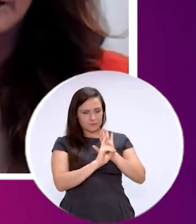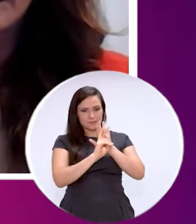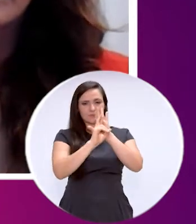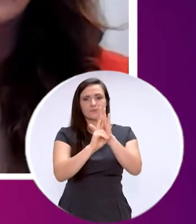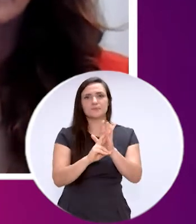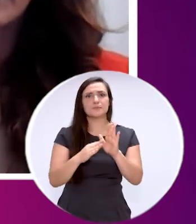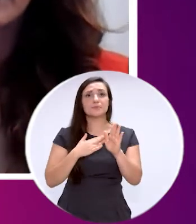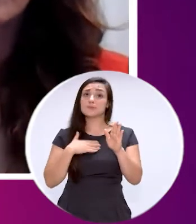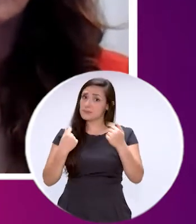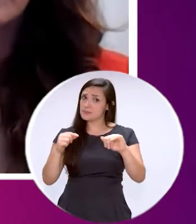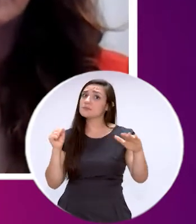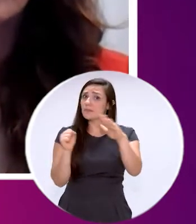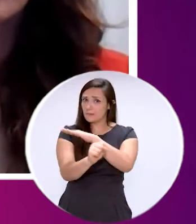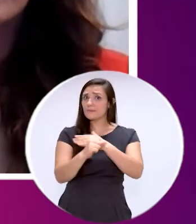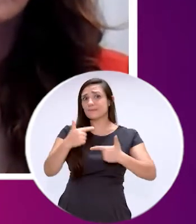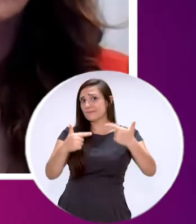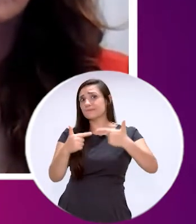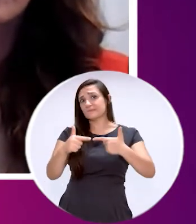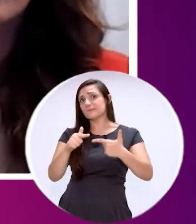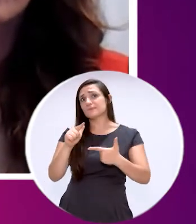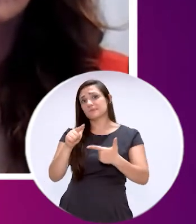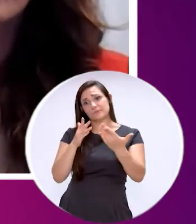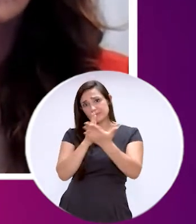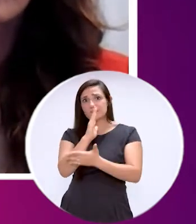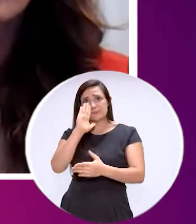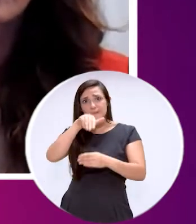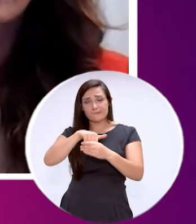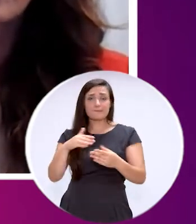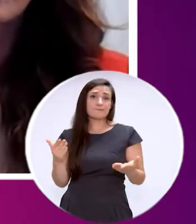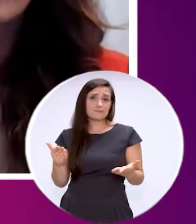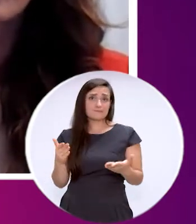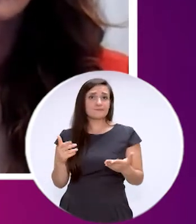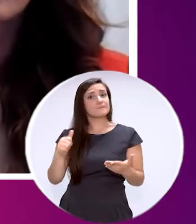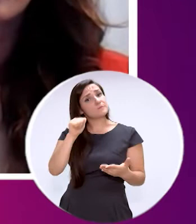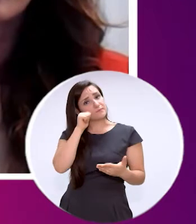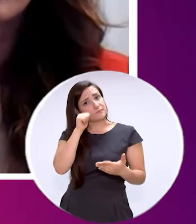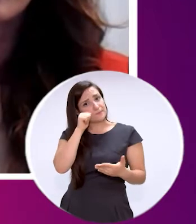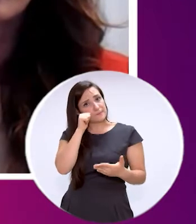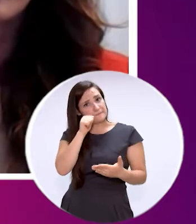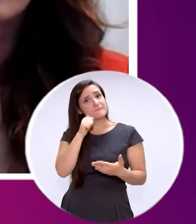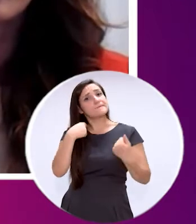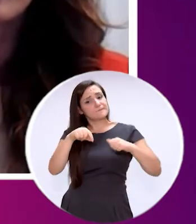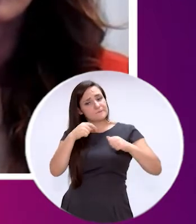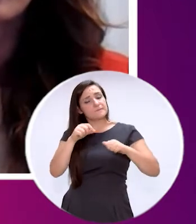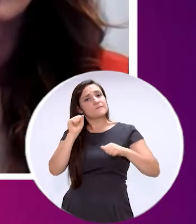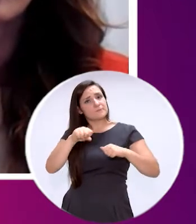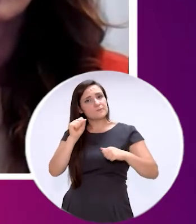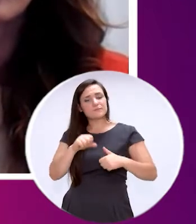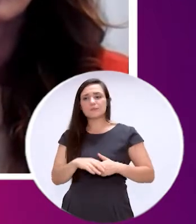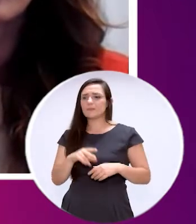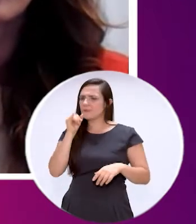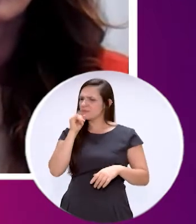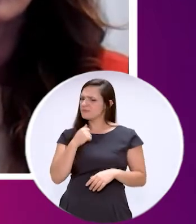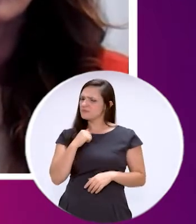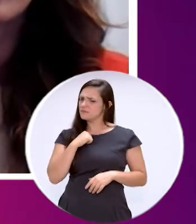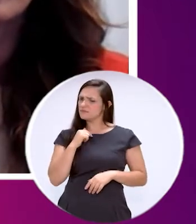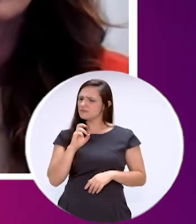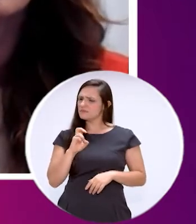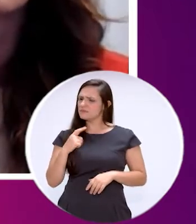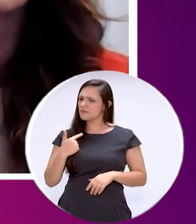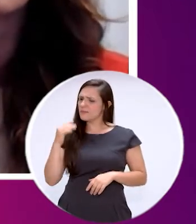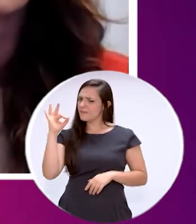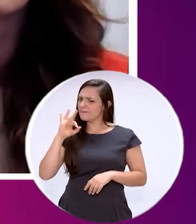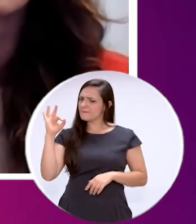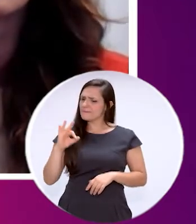eleger todo mundo, né? Então, a gente precisa mesmo com que as mulheres pensem que a gente é a maior parte